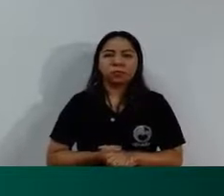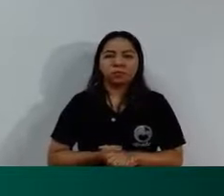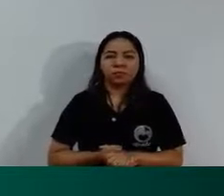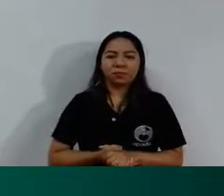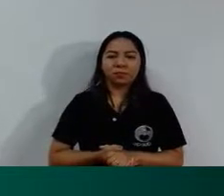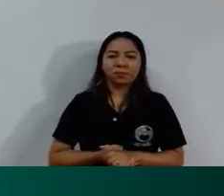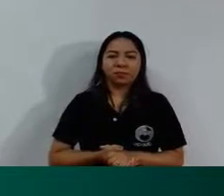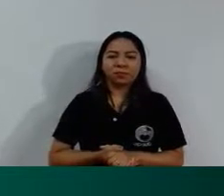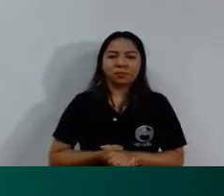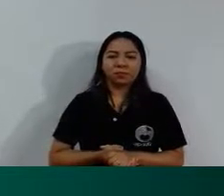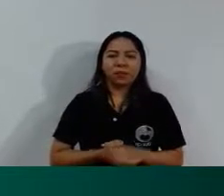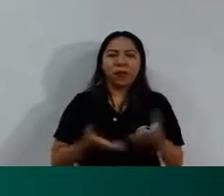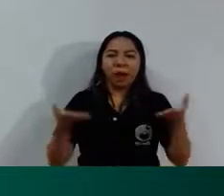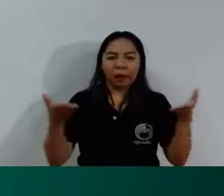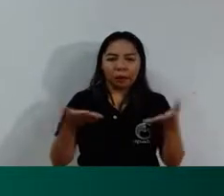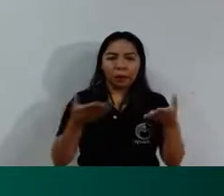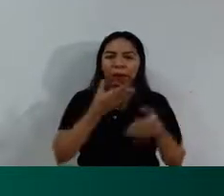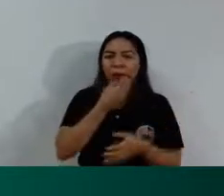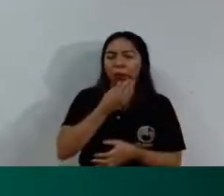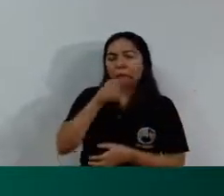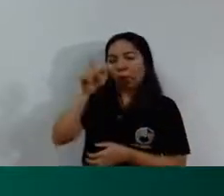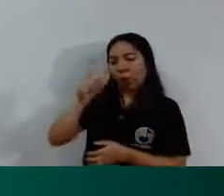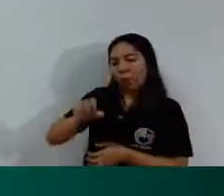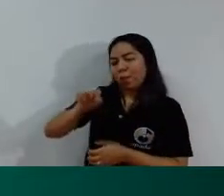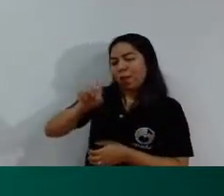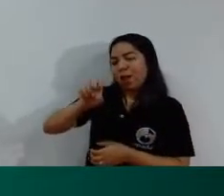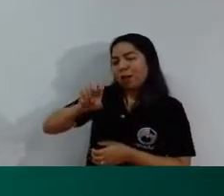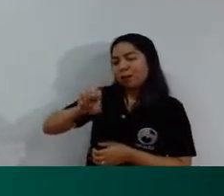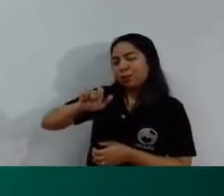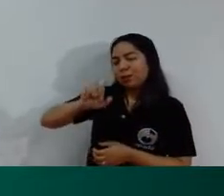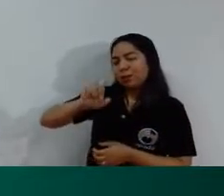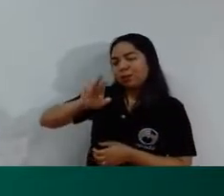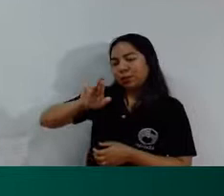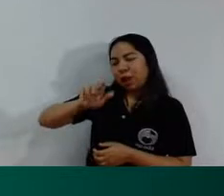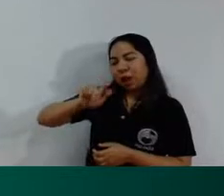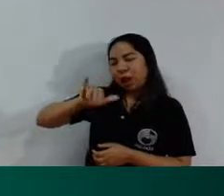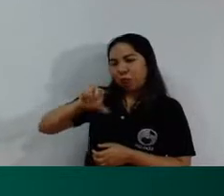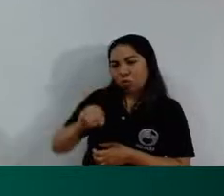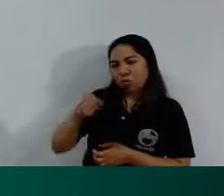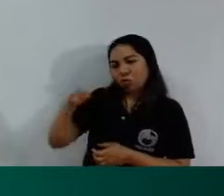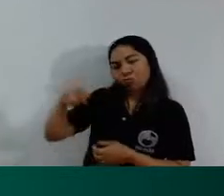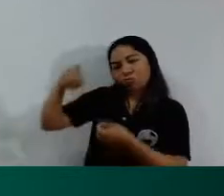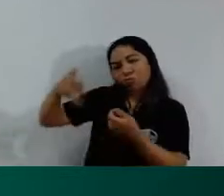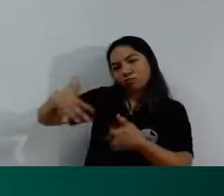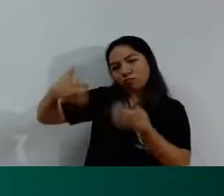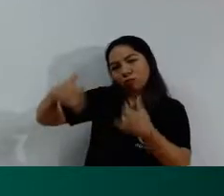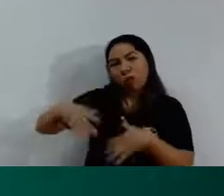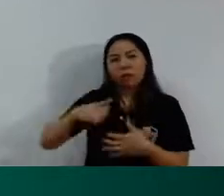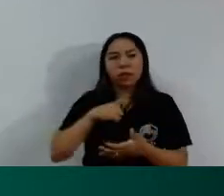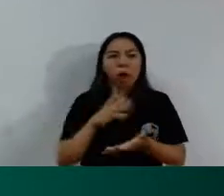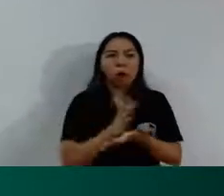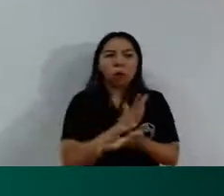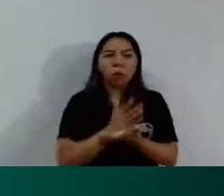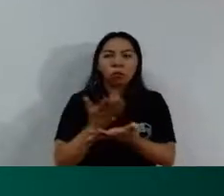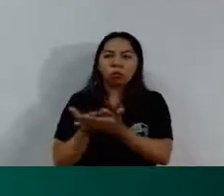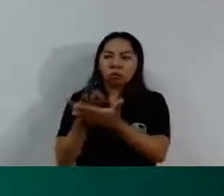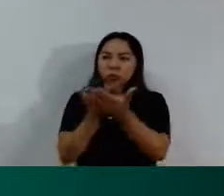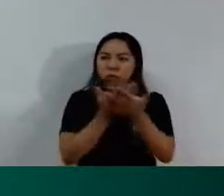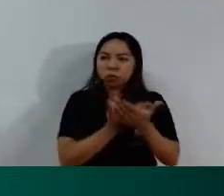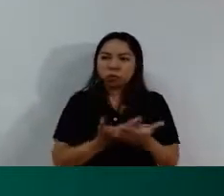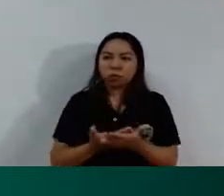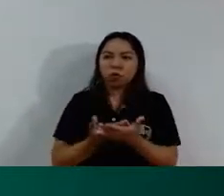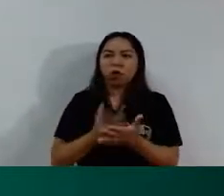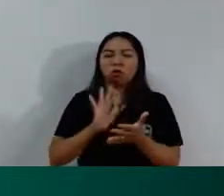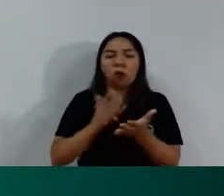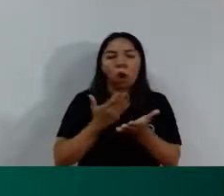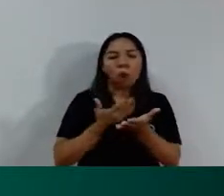pronto a gente vai passar a fala agora para o Sérgio e temos estudar a instituição já